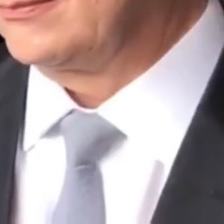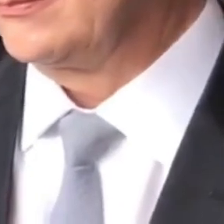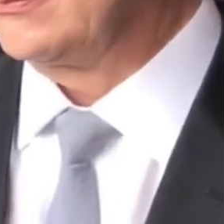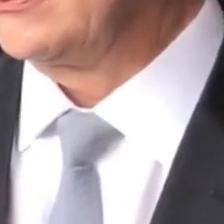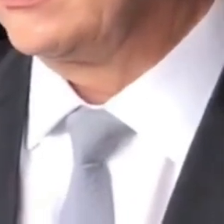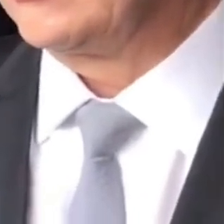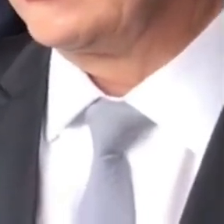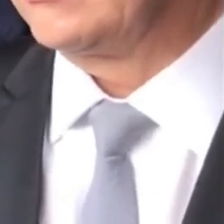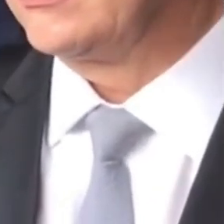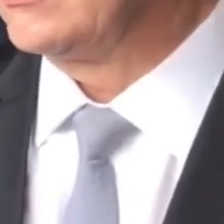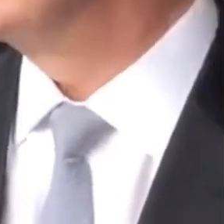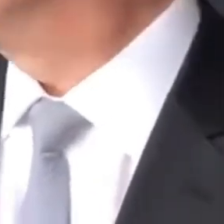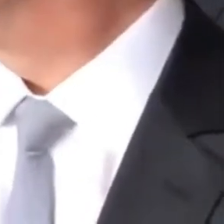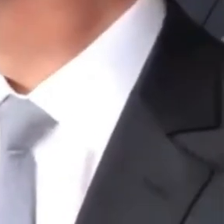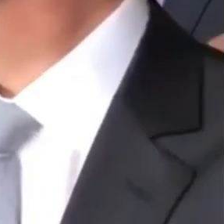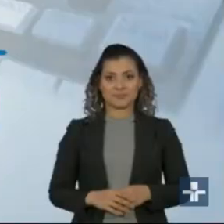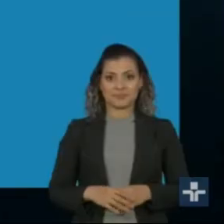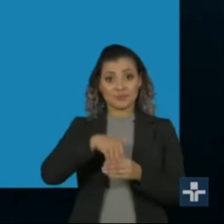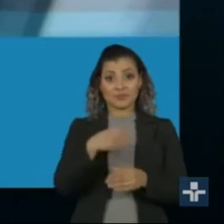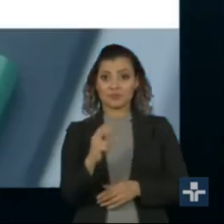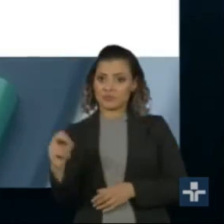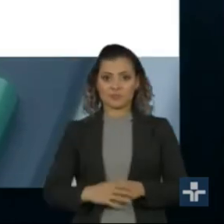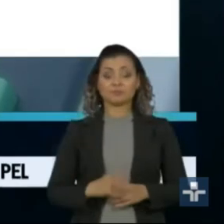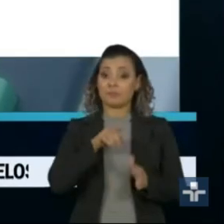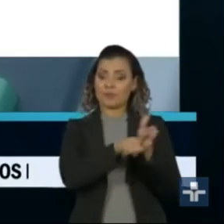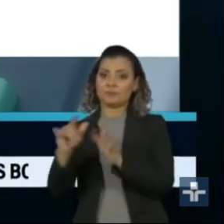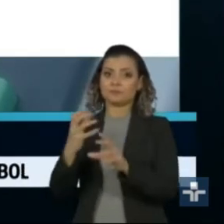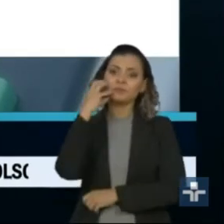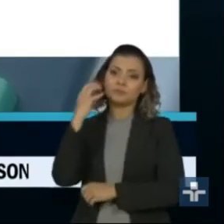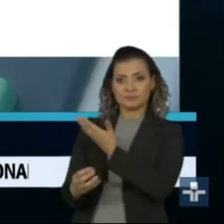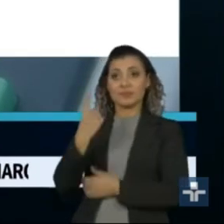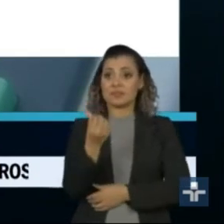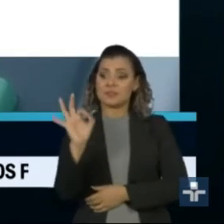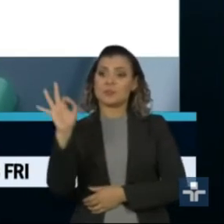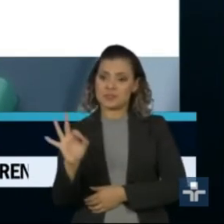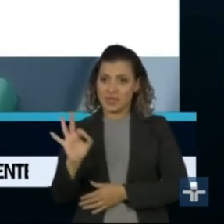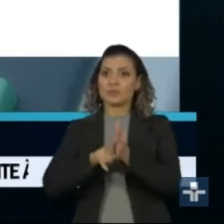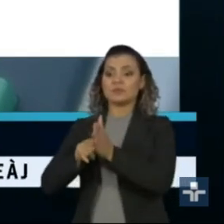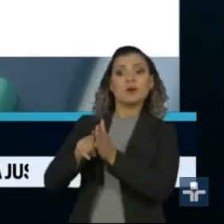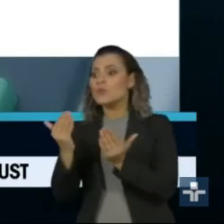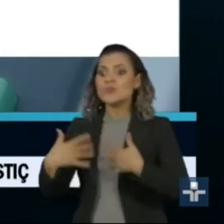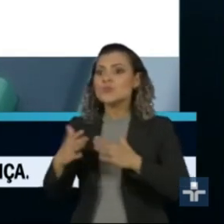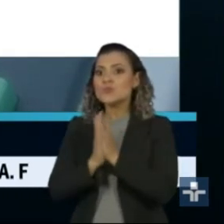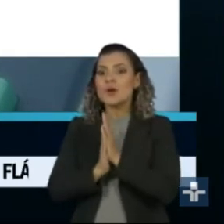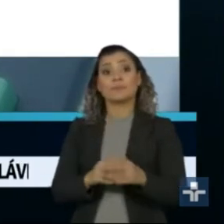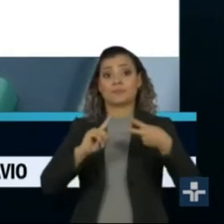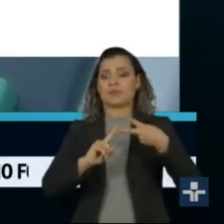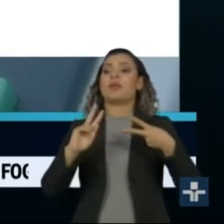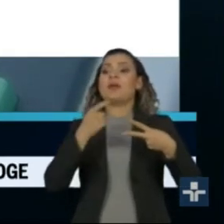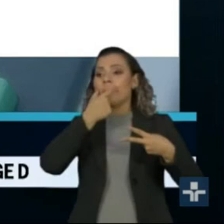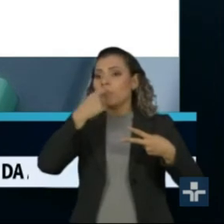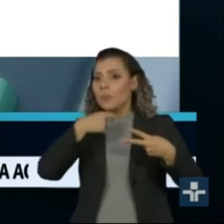e eu tô pronto ajudando Aqui de acordo com 16 por cento das suas costas polígono